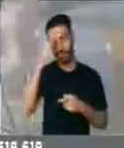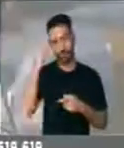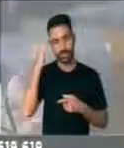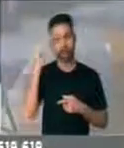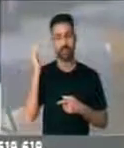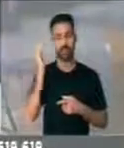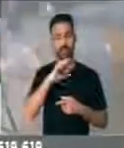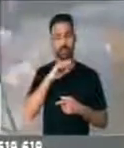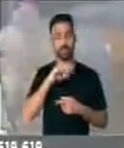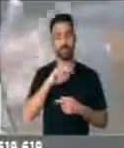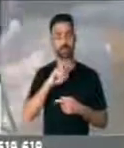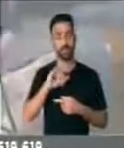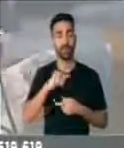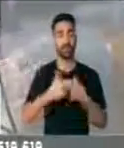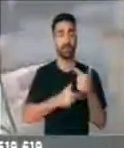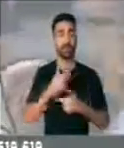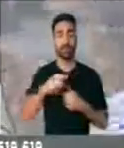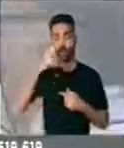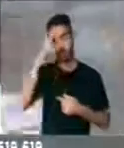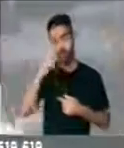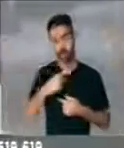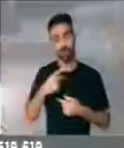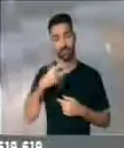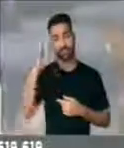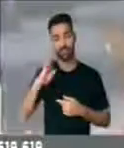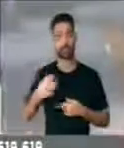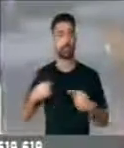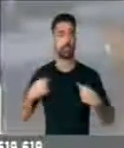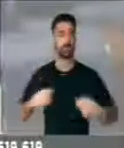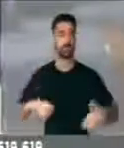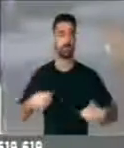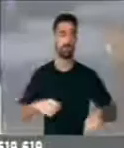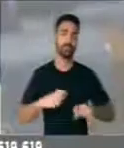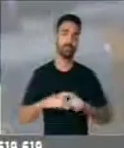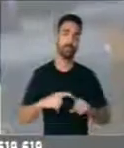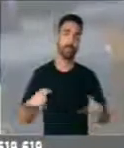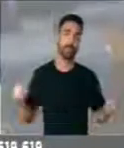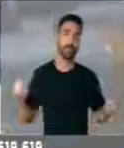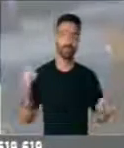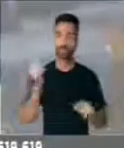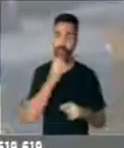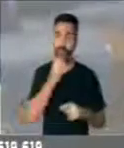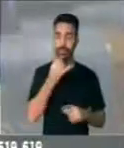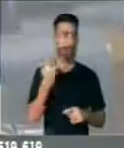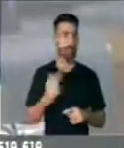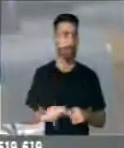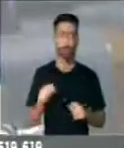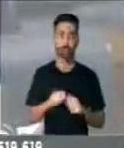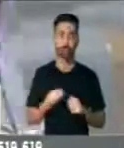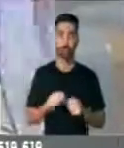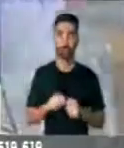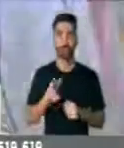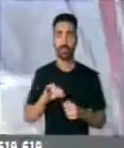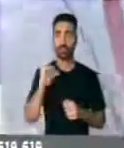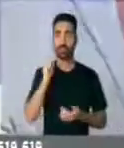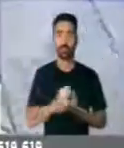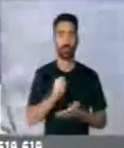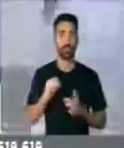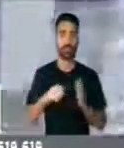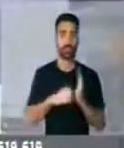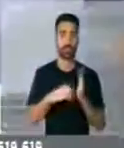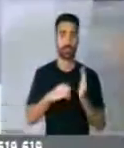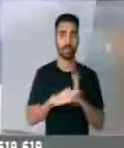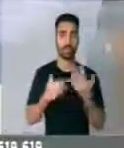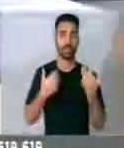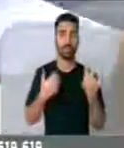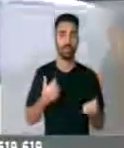agir com independência. Tudo que o Brasil precisa, que pelo visto não está sendo encaminhado e não será homologado pelo Senado. Por